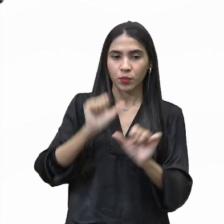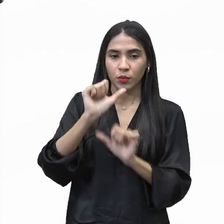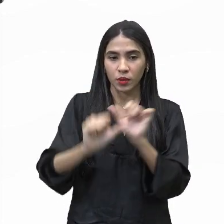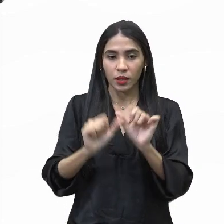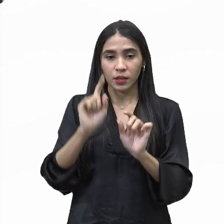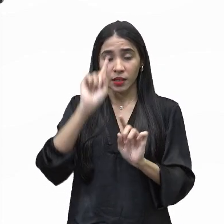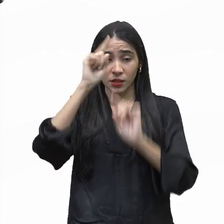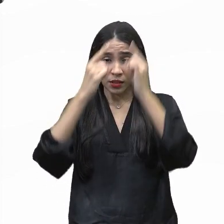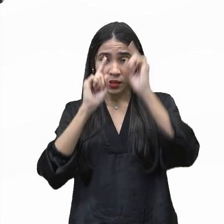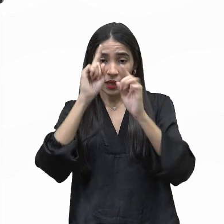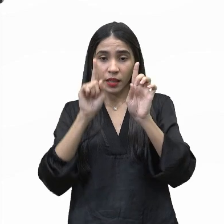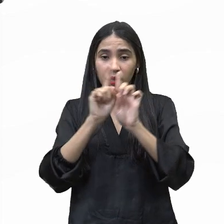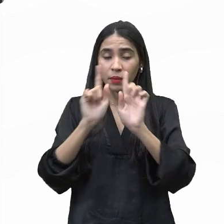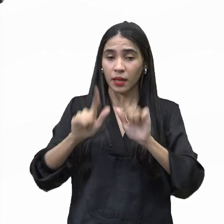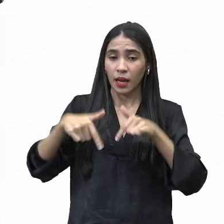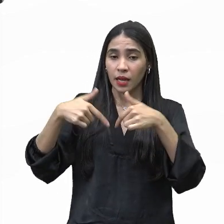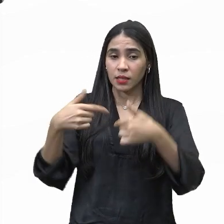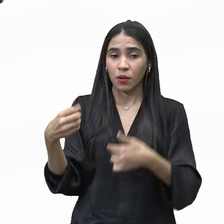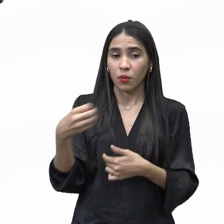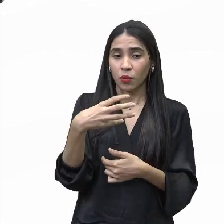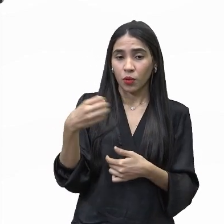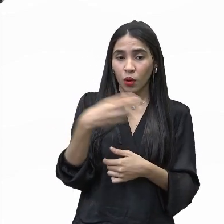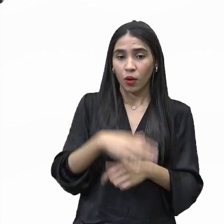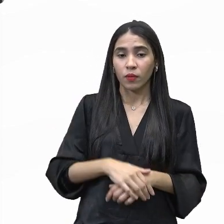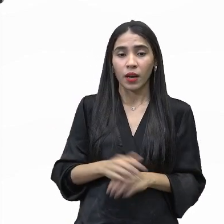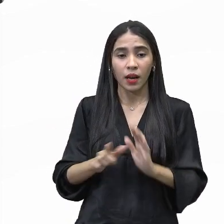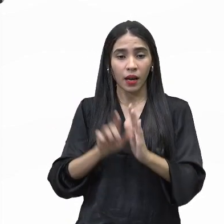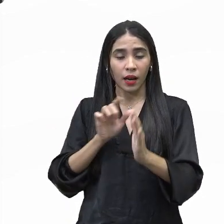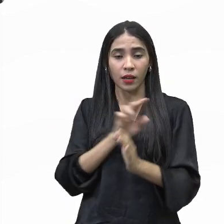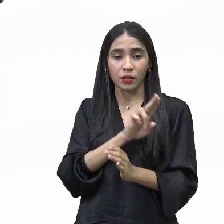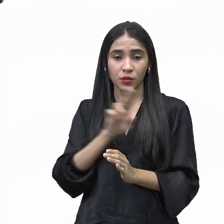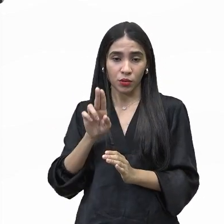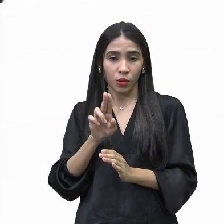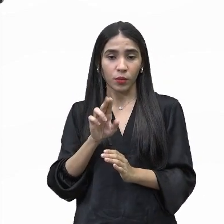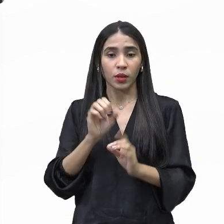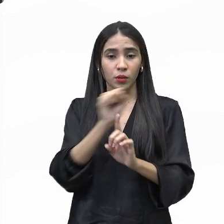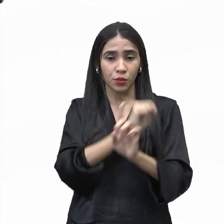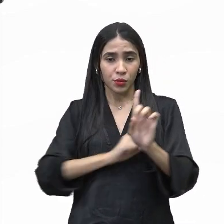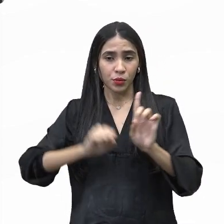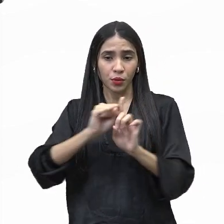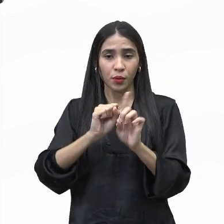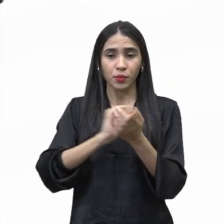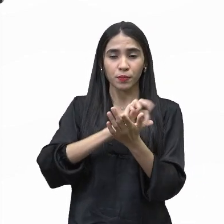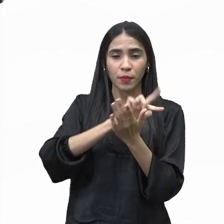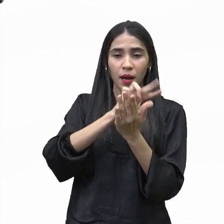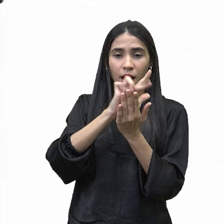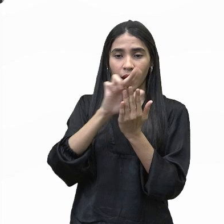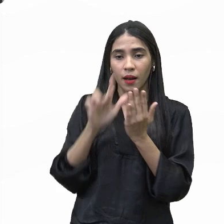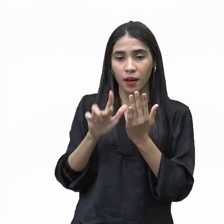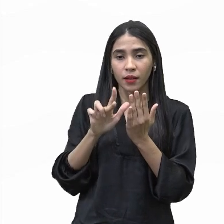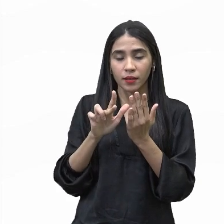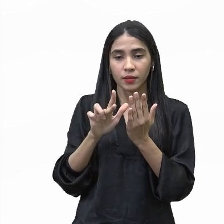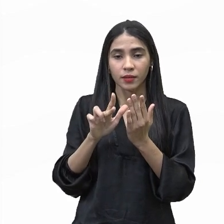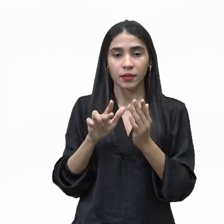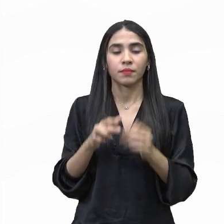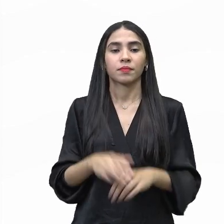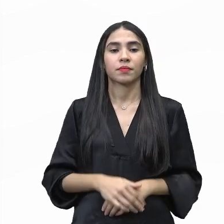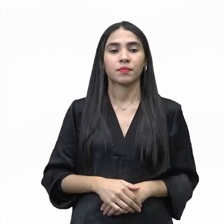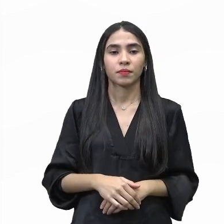de ideias e de ações novas, o que foi chamado de sociodiversidade, a diversidade dos